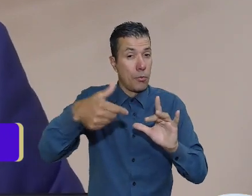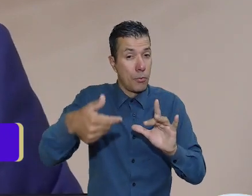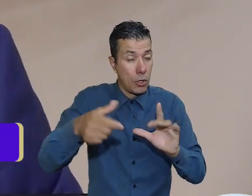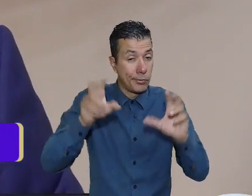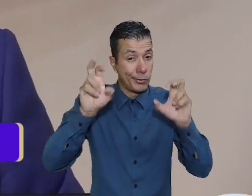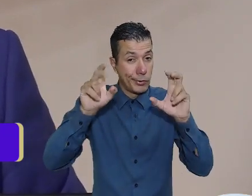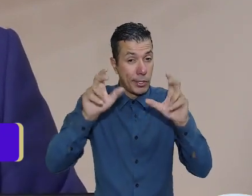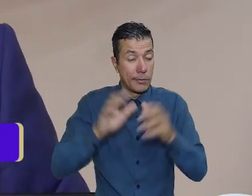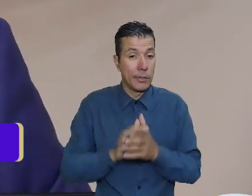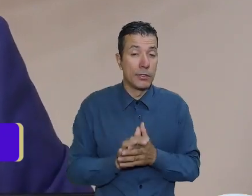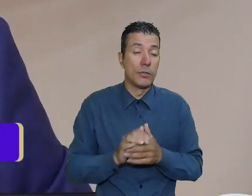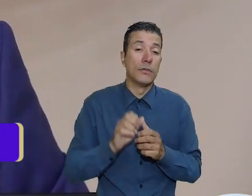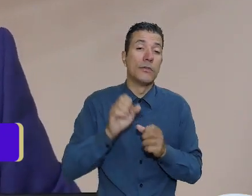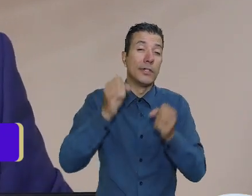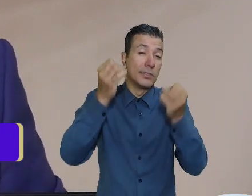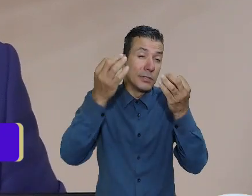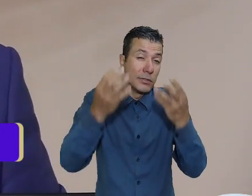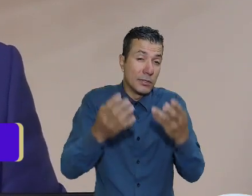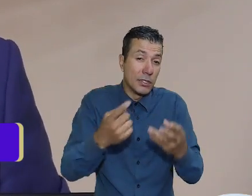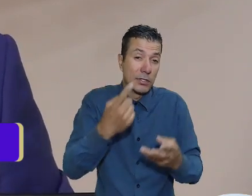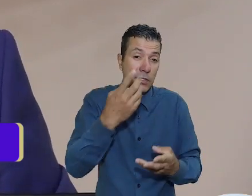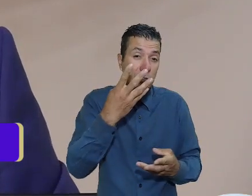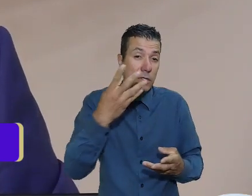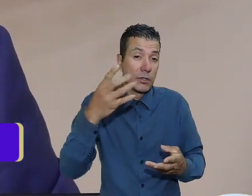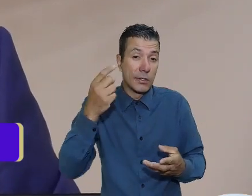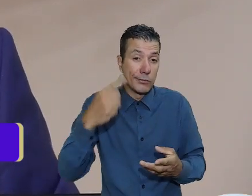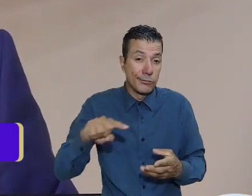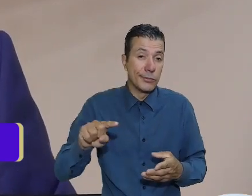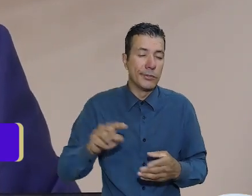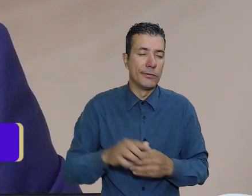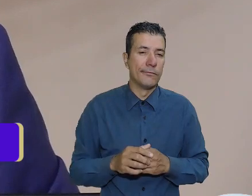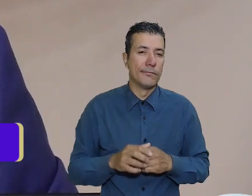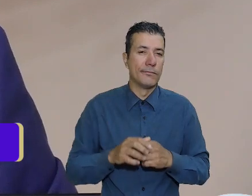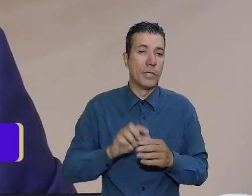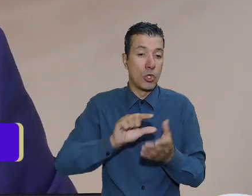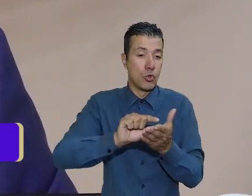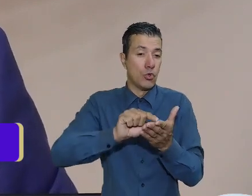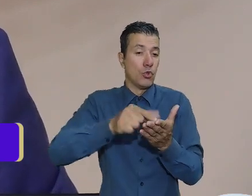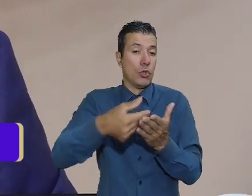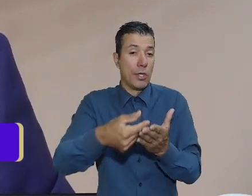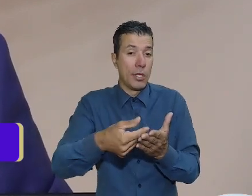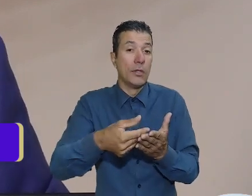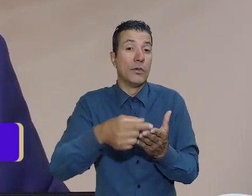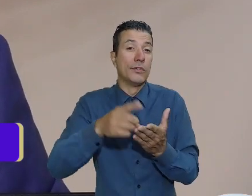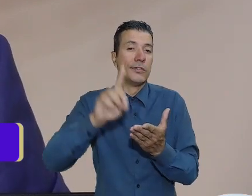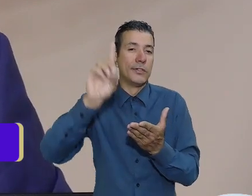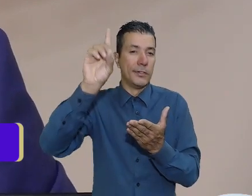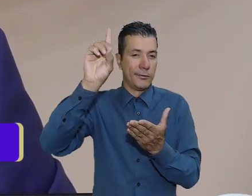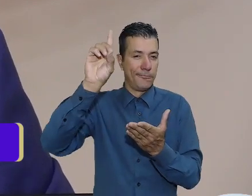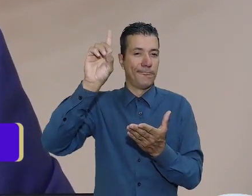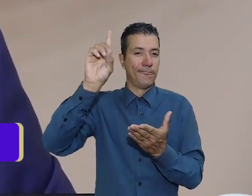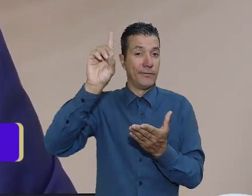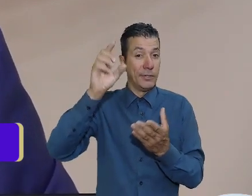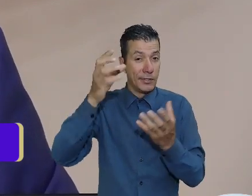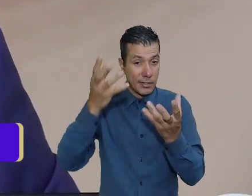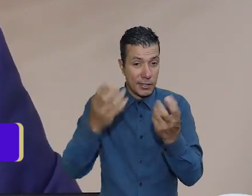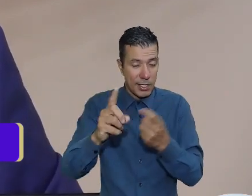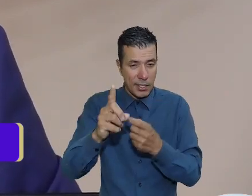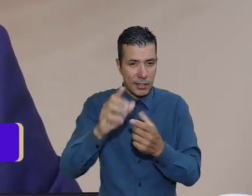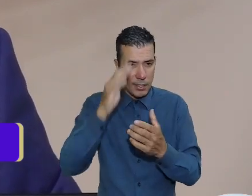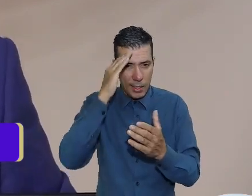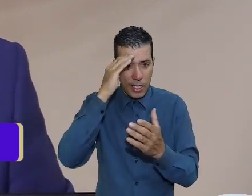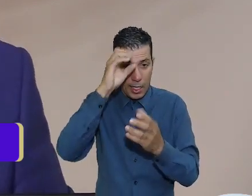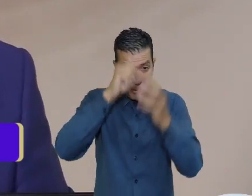vamos estudar vai falar sobre os 144 mil e o selo de Deus. Você quer aprender um pouco mais desse tema?